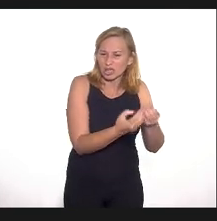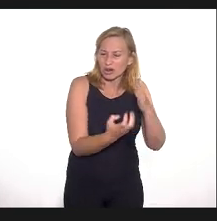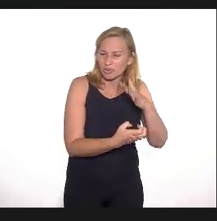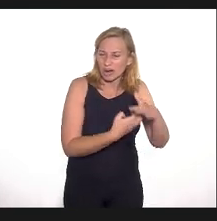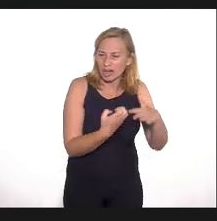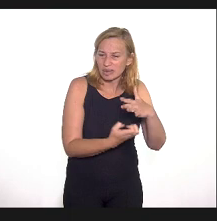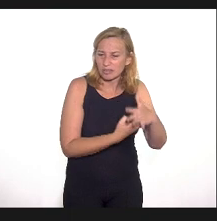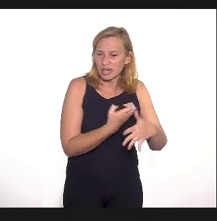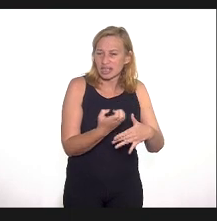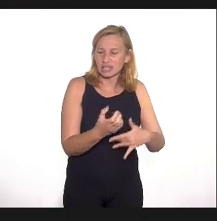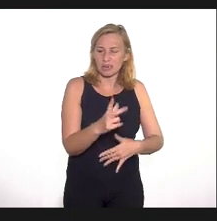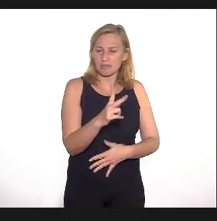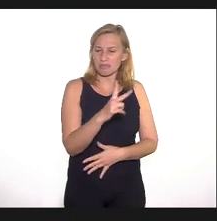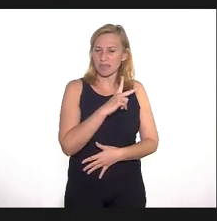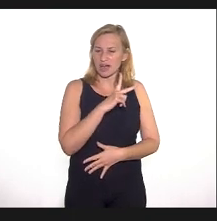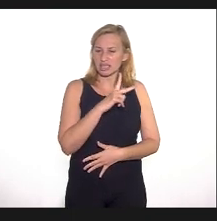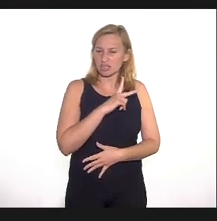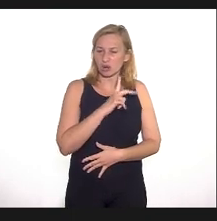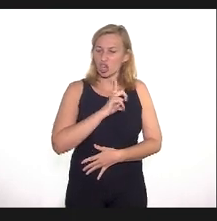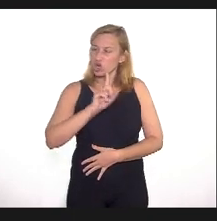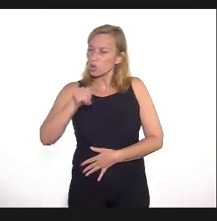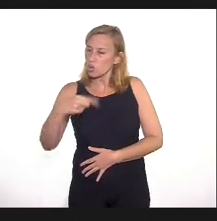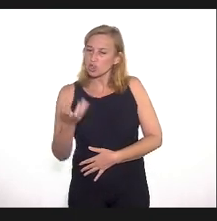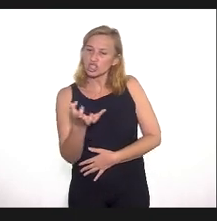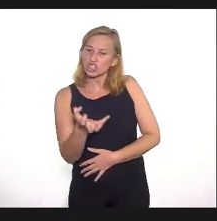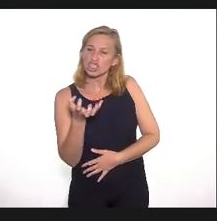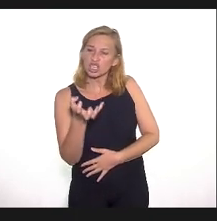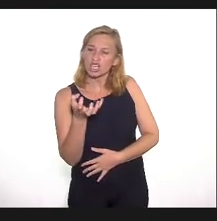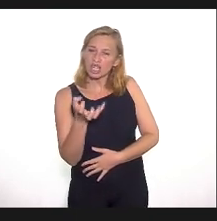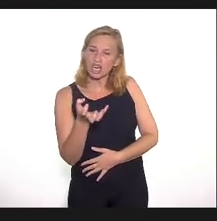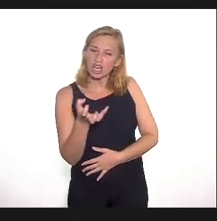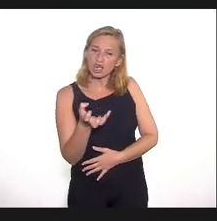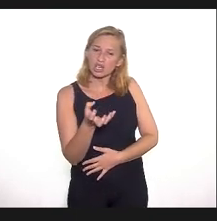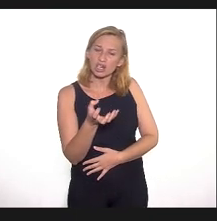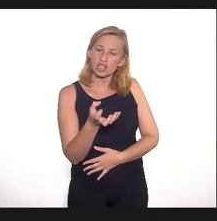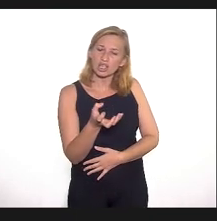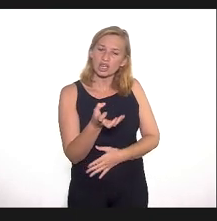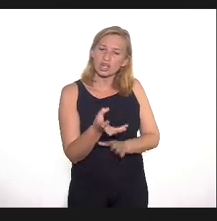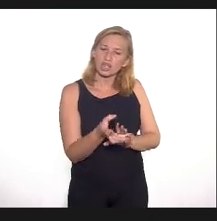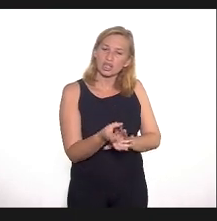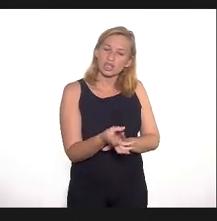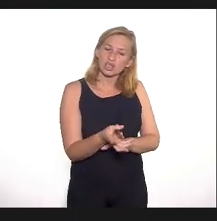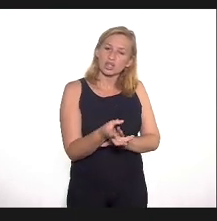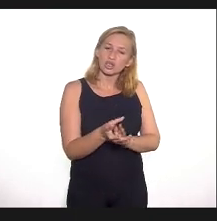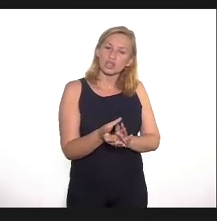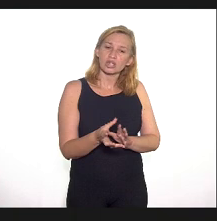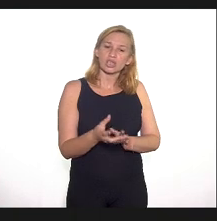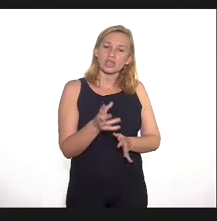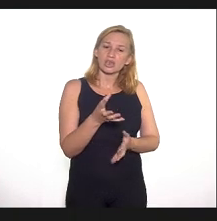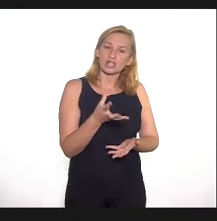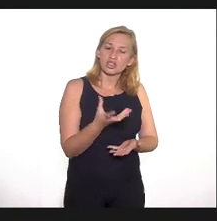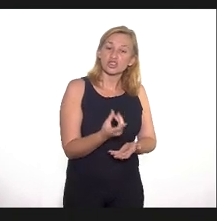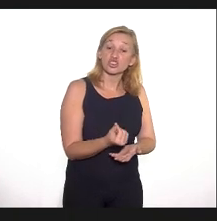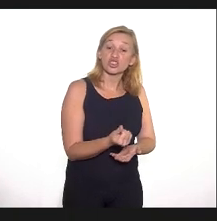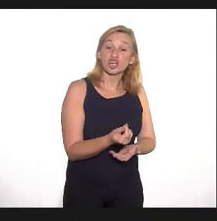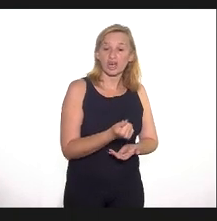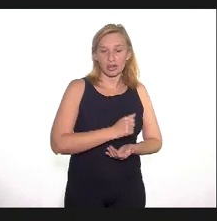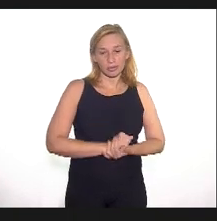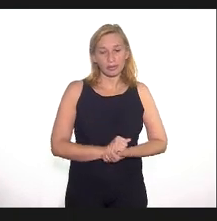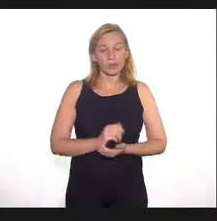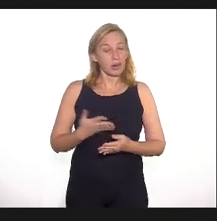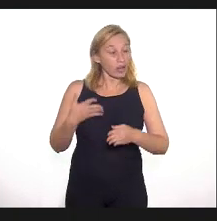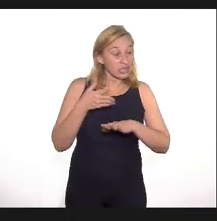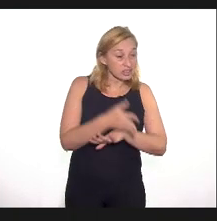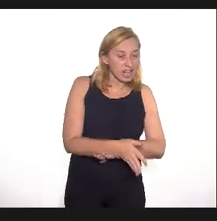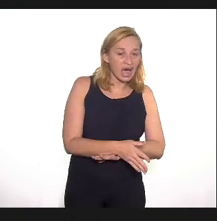a rede DOR e para outras que querem explorar esse serviço. Vão entrar dessa forma, dizendo que é